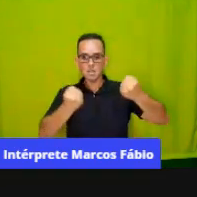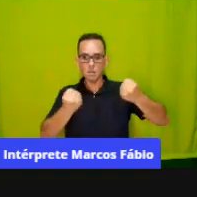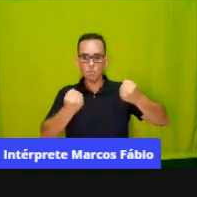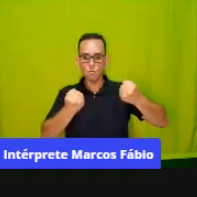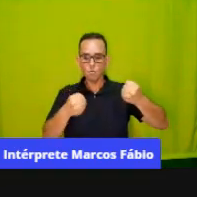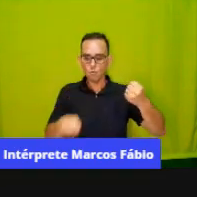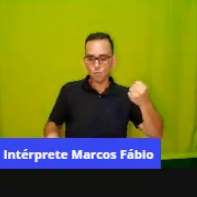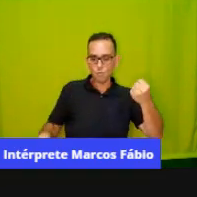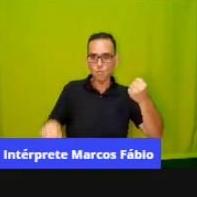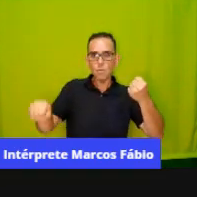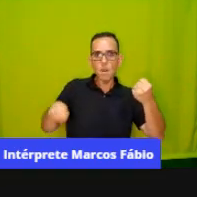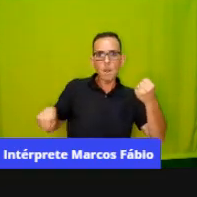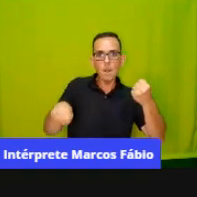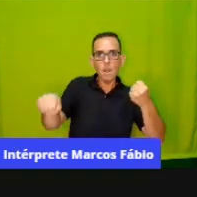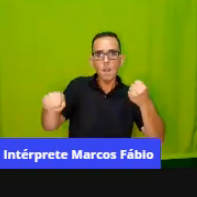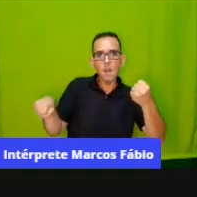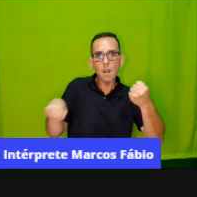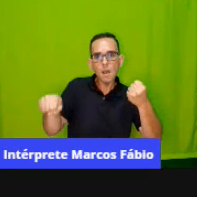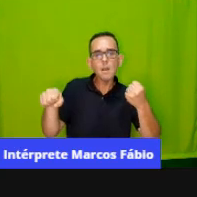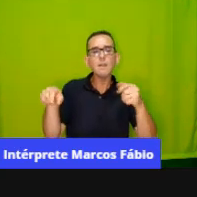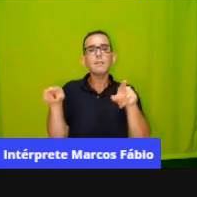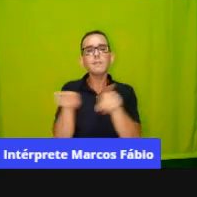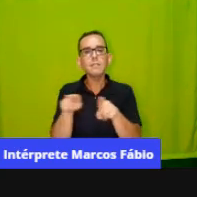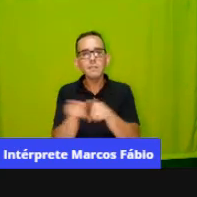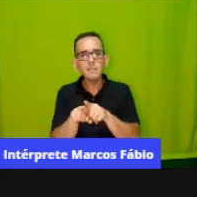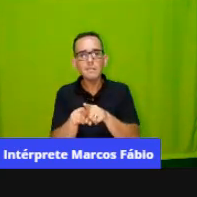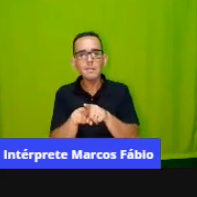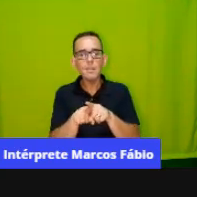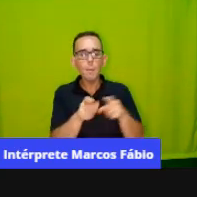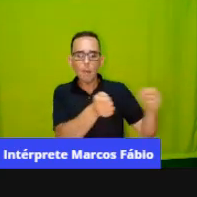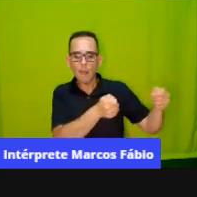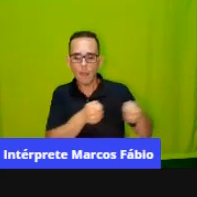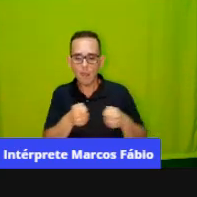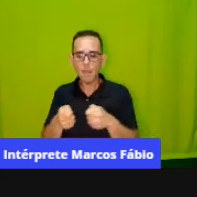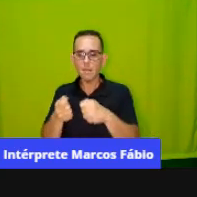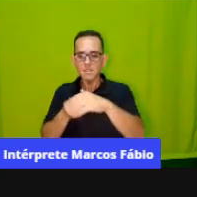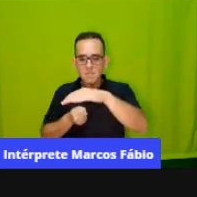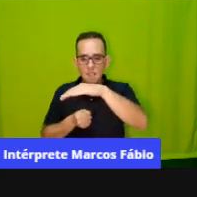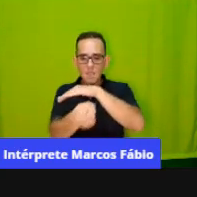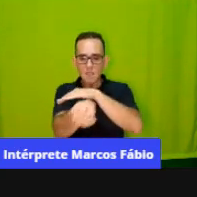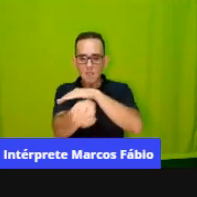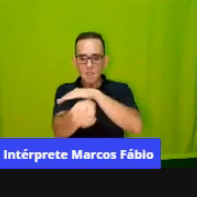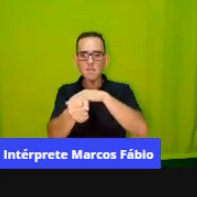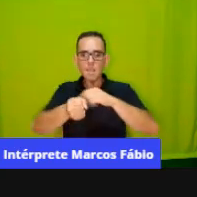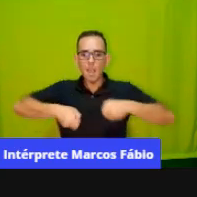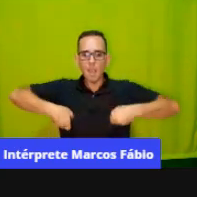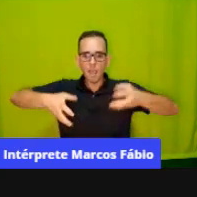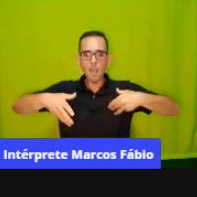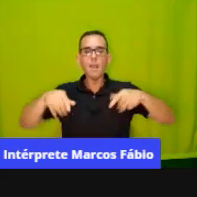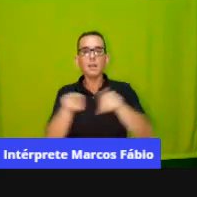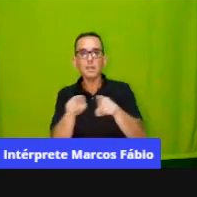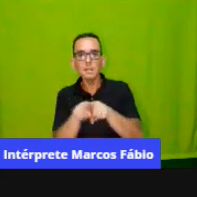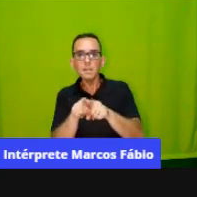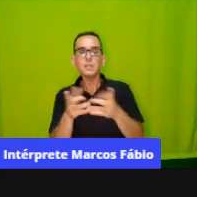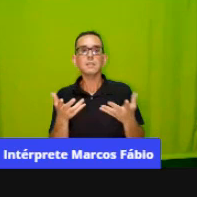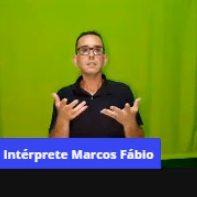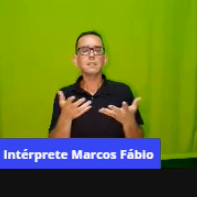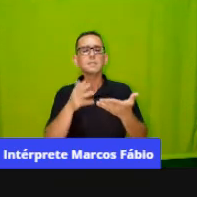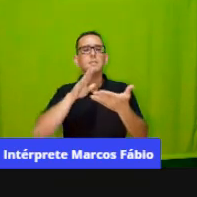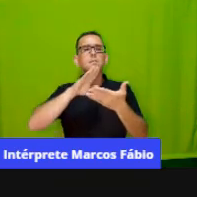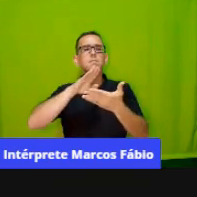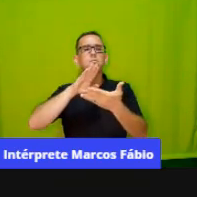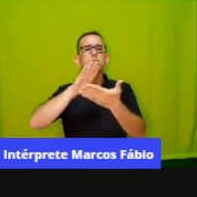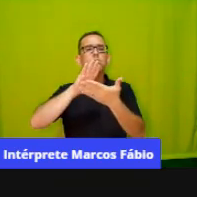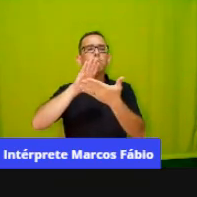no câmbio, para poder inserir a cadeira de rodas dentro do carro. Então, dependendo do que a pessoa